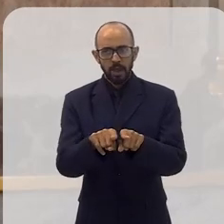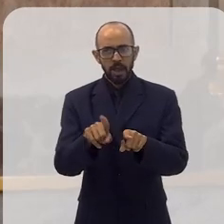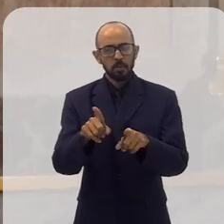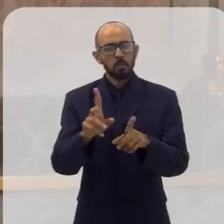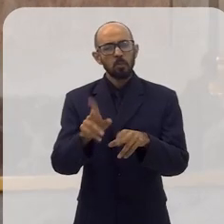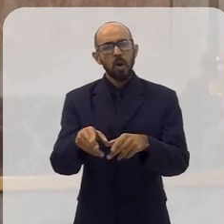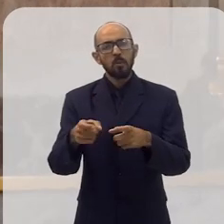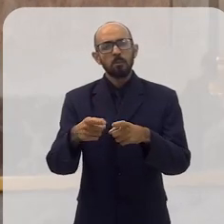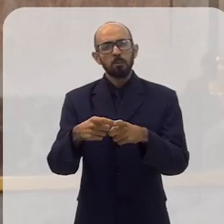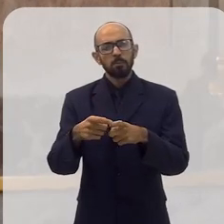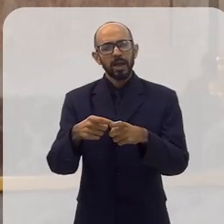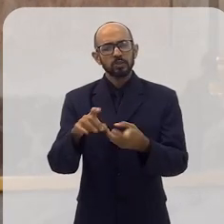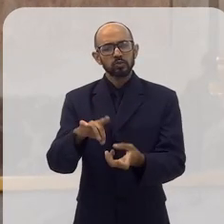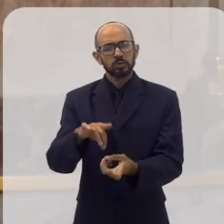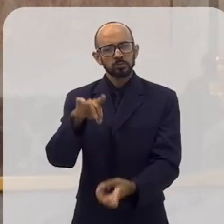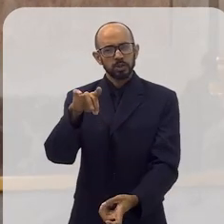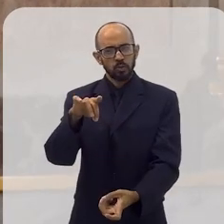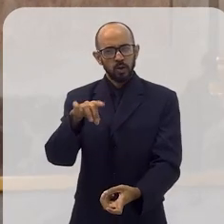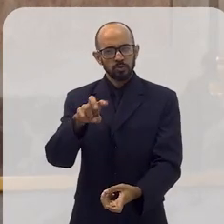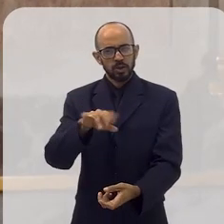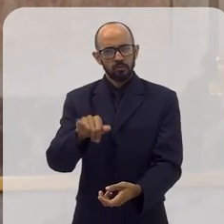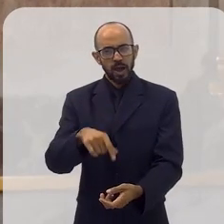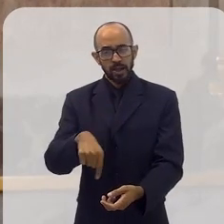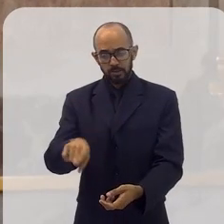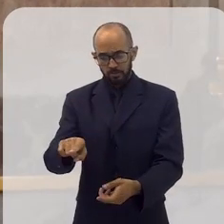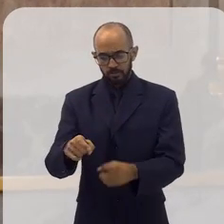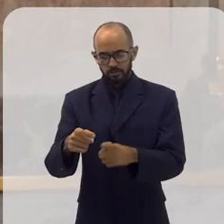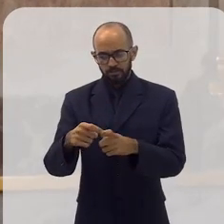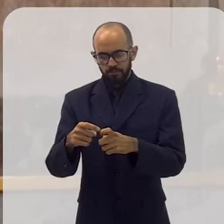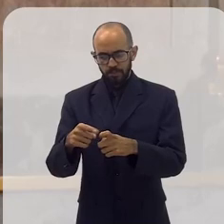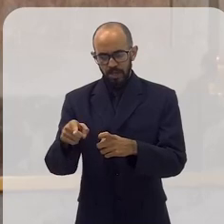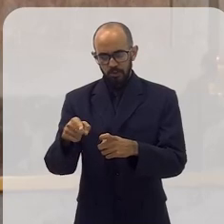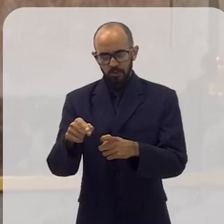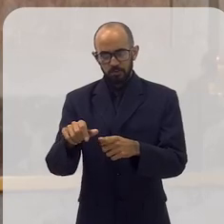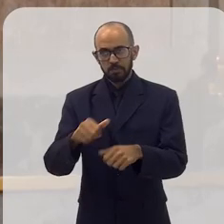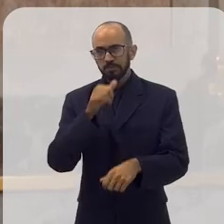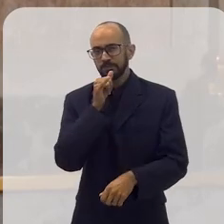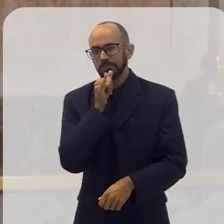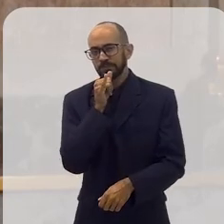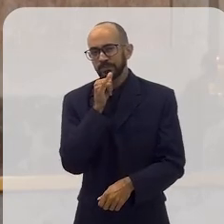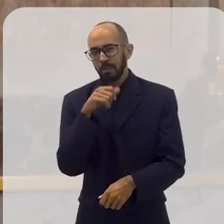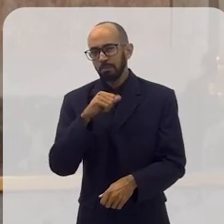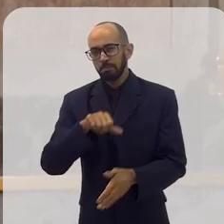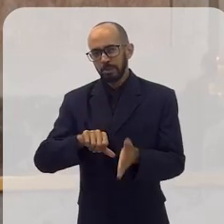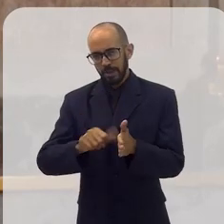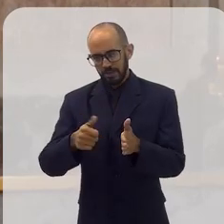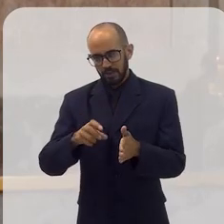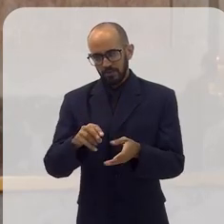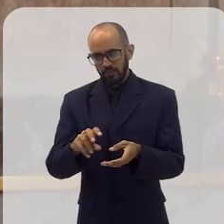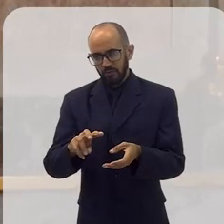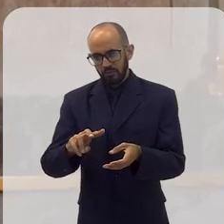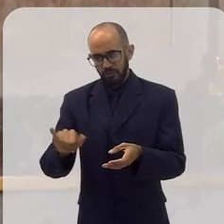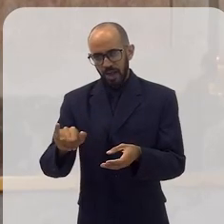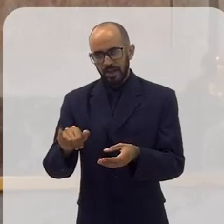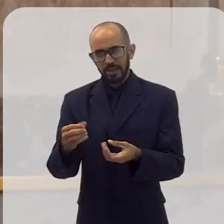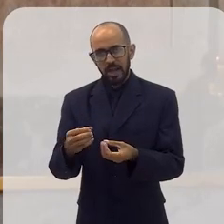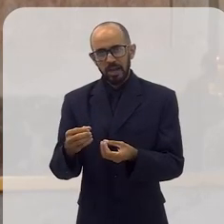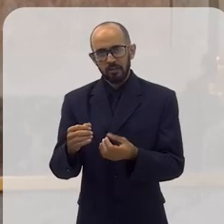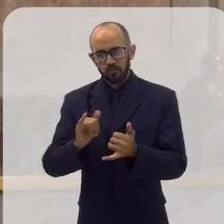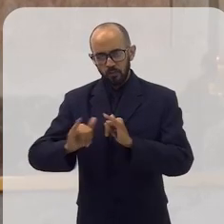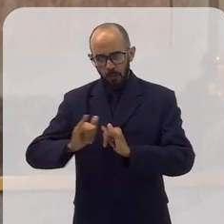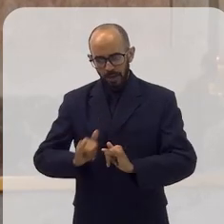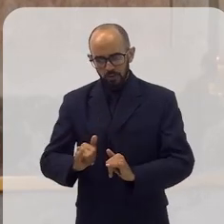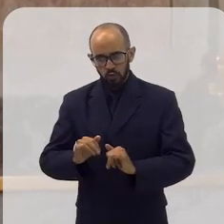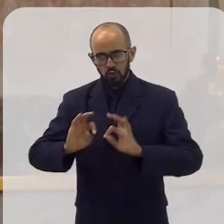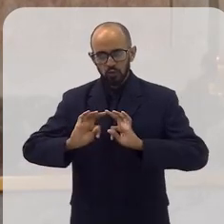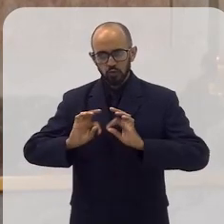como um médico espiritual, aí você chega para o médico, a primeira vez vai dar para ele todas